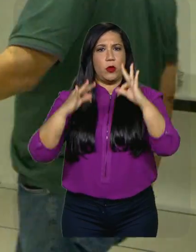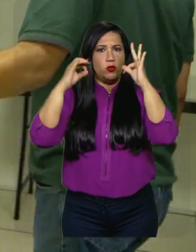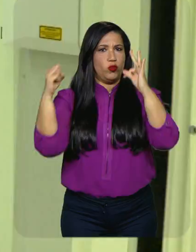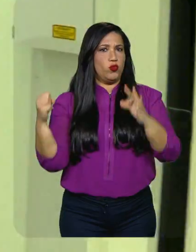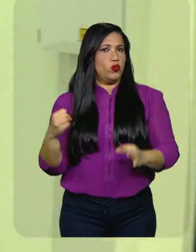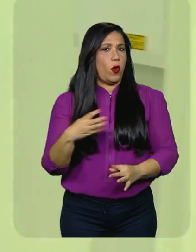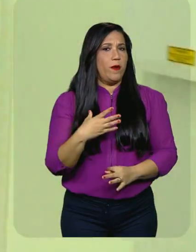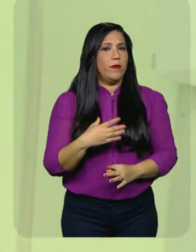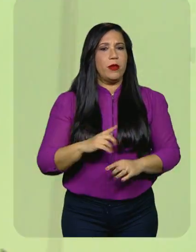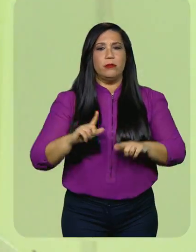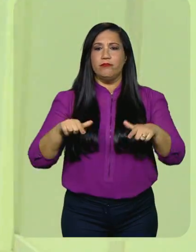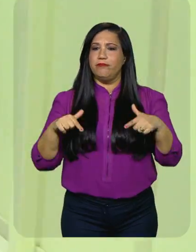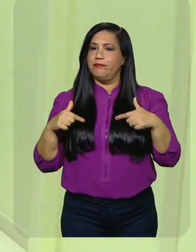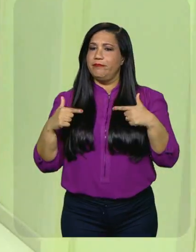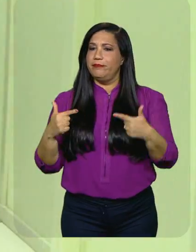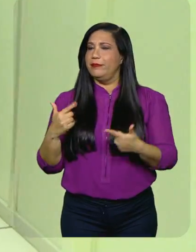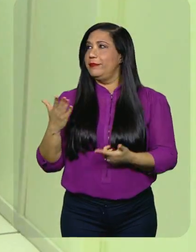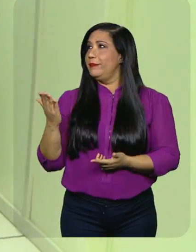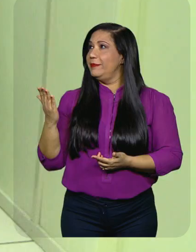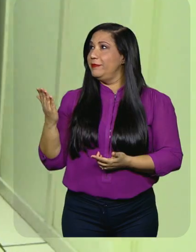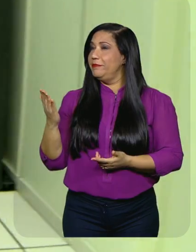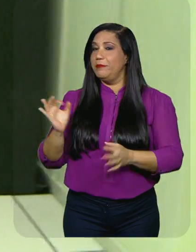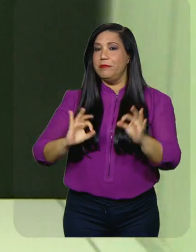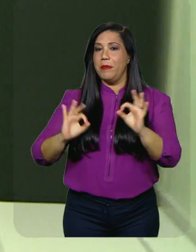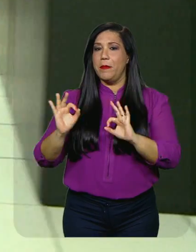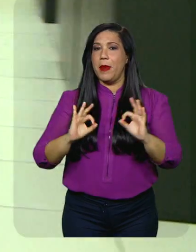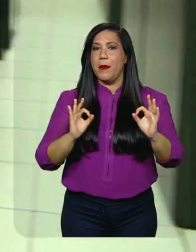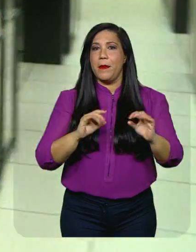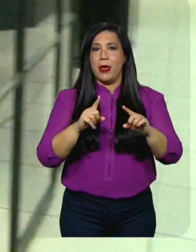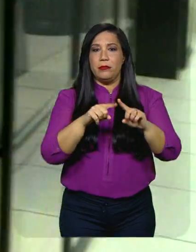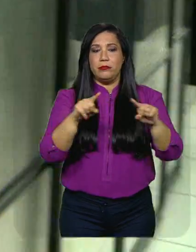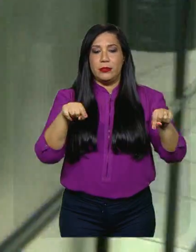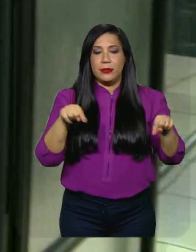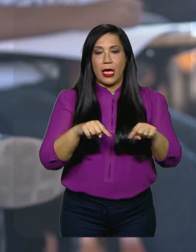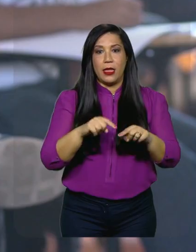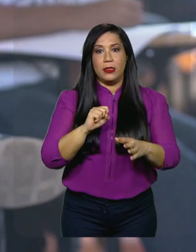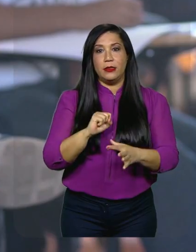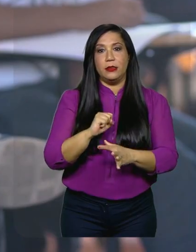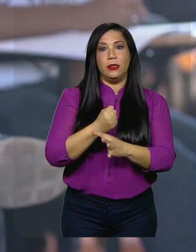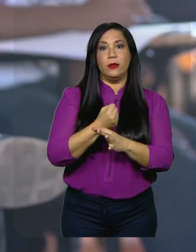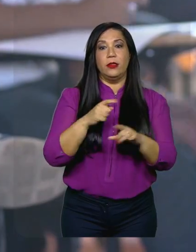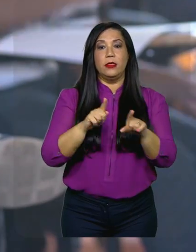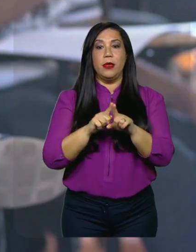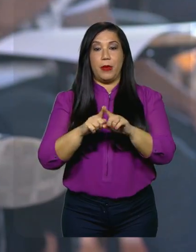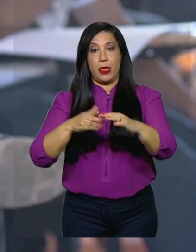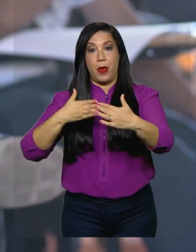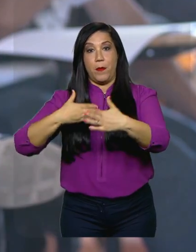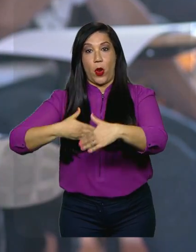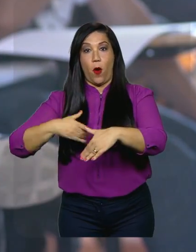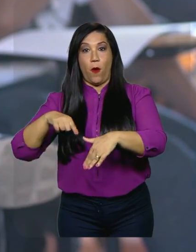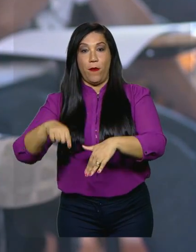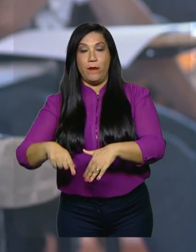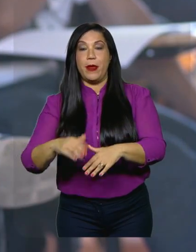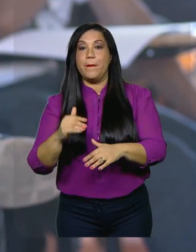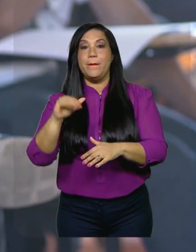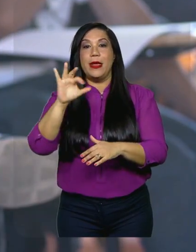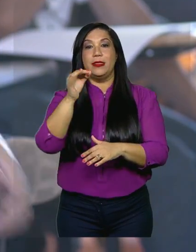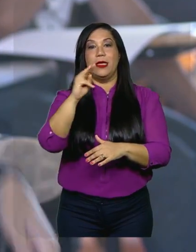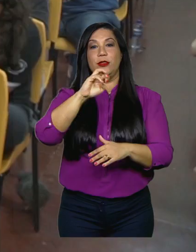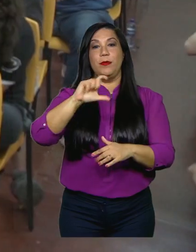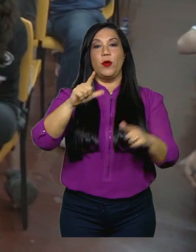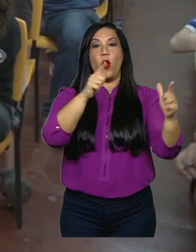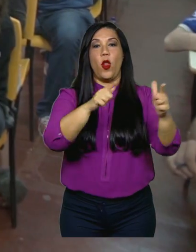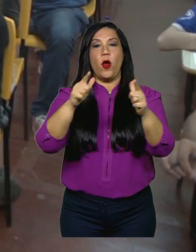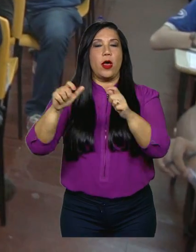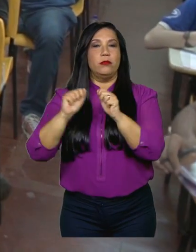tecnológicas. Operação que vai desde a elaboração dos itens na sala de segurança até a aplicação das provas em mais de 10 mil